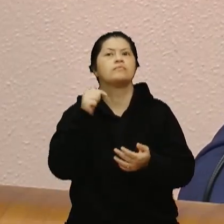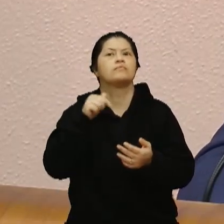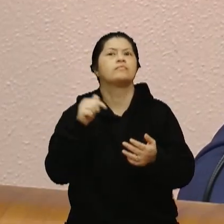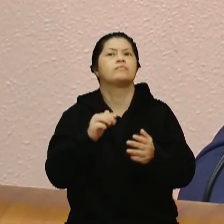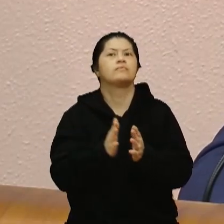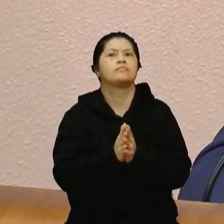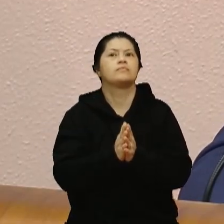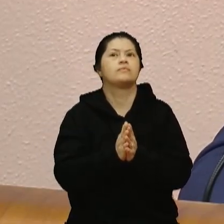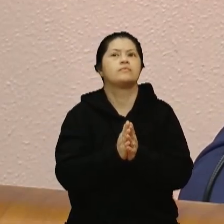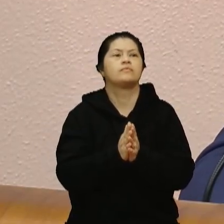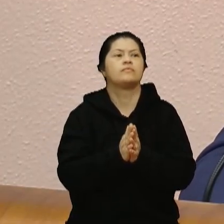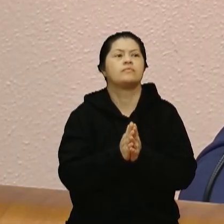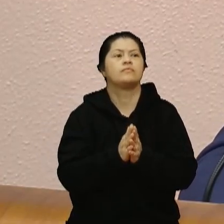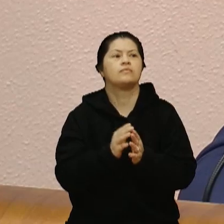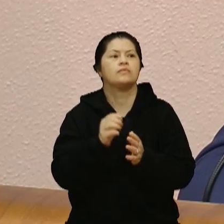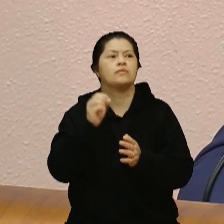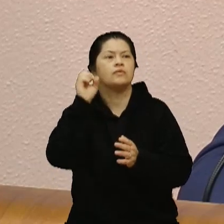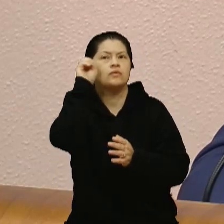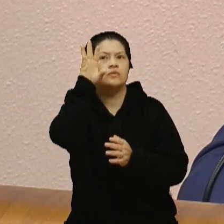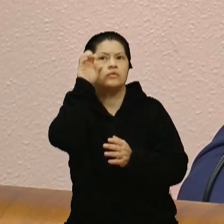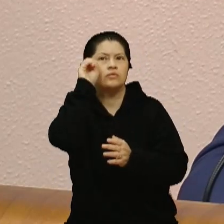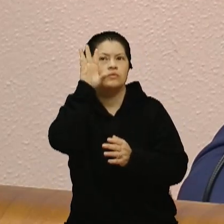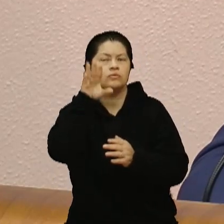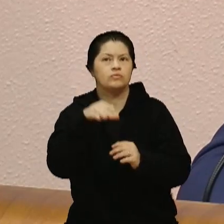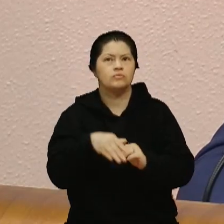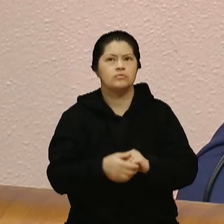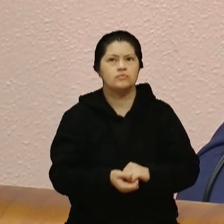vereador Elisandro Fiuza.